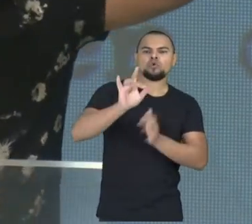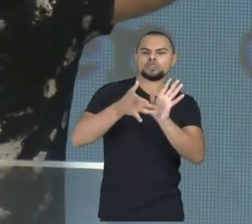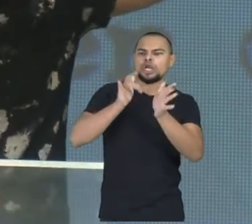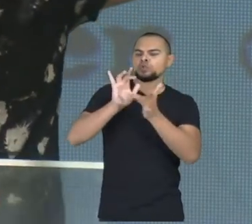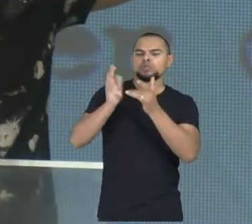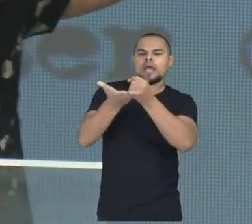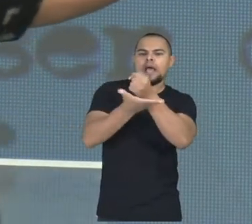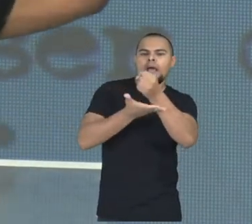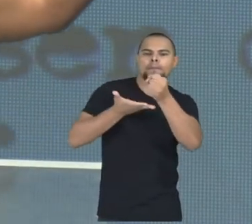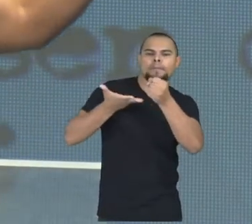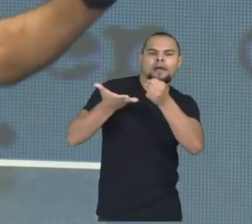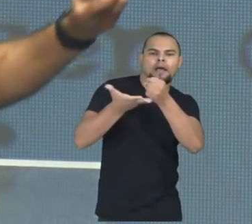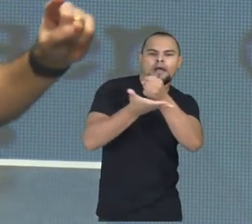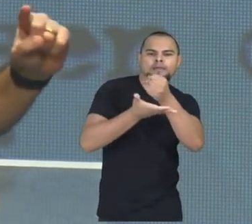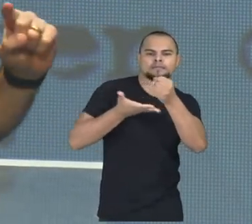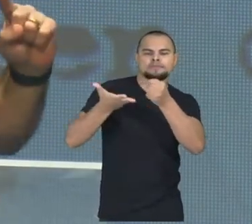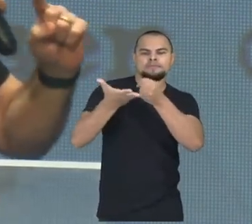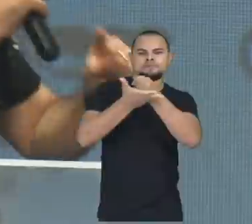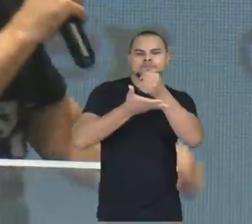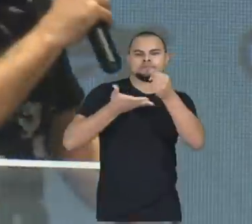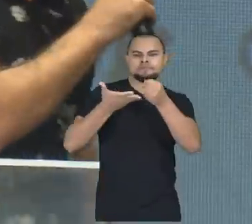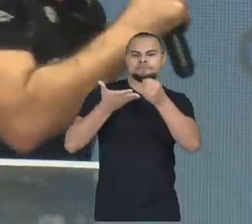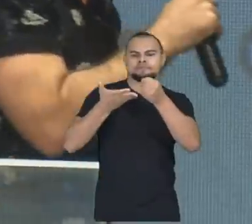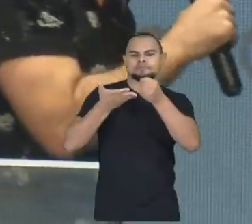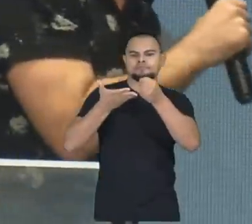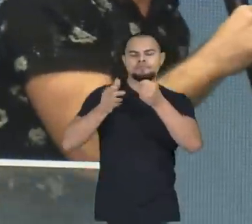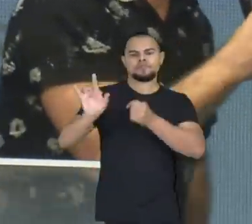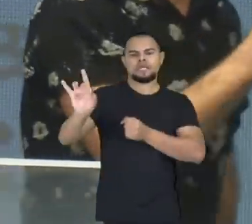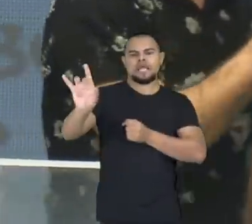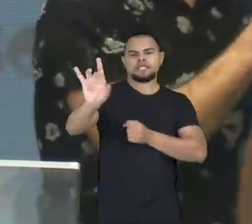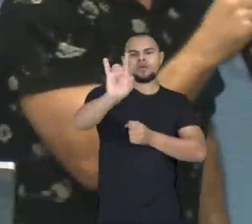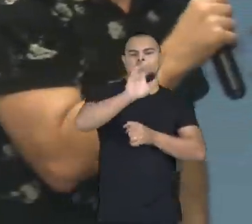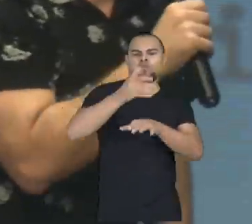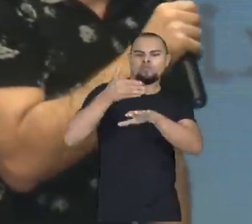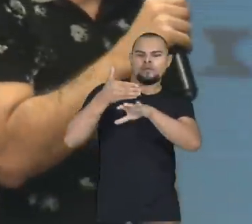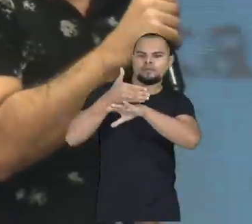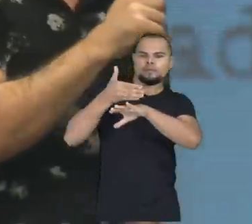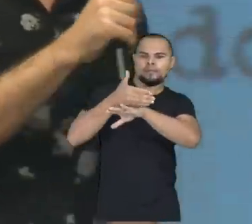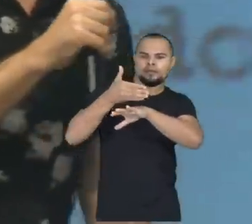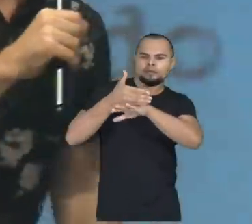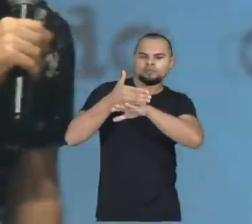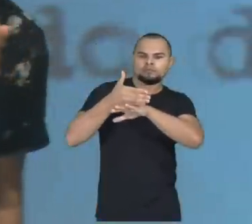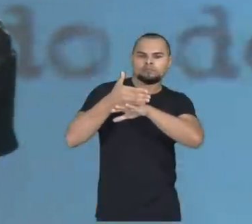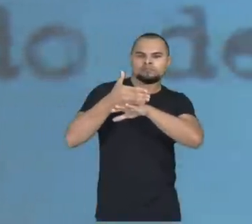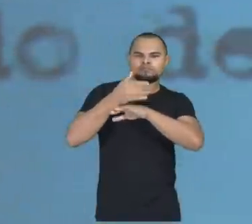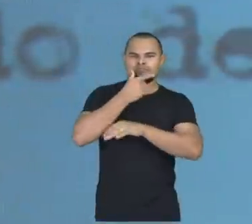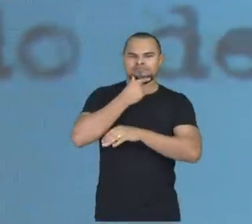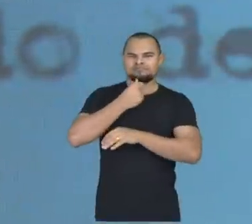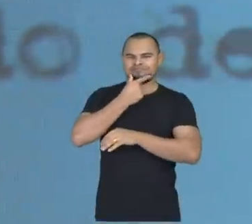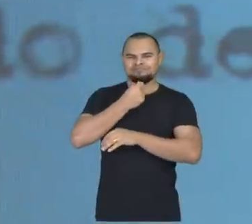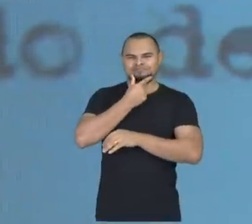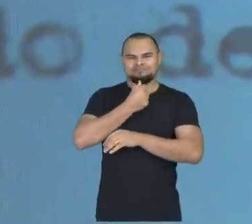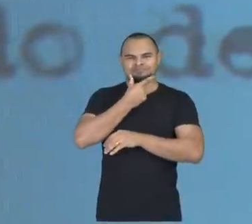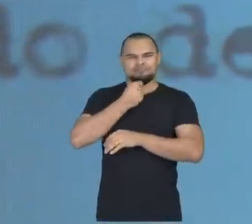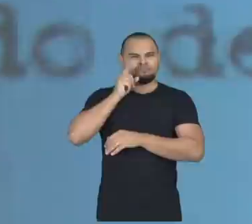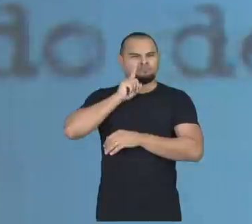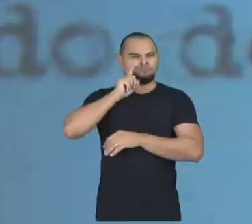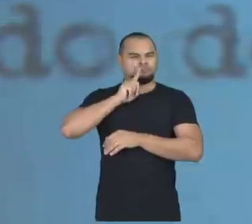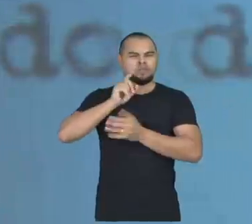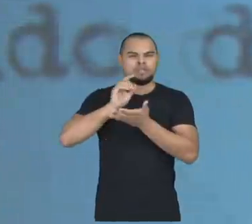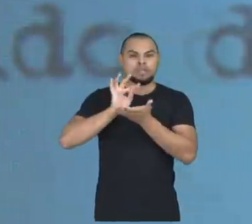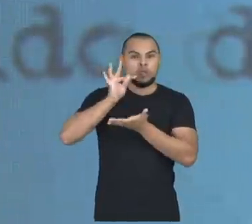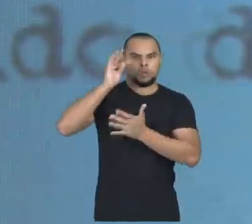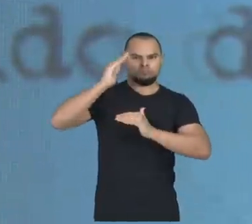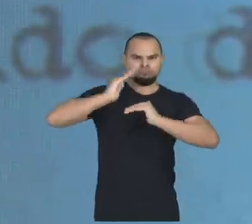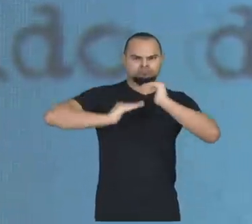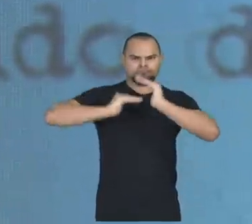corações que fazem parte de uma nova comunidade. John Stott, teólogo